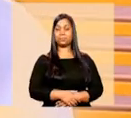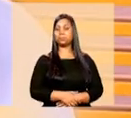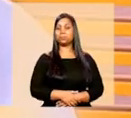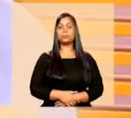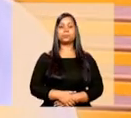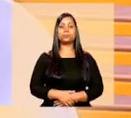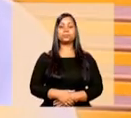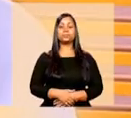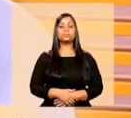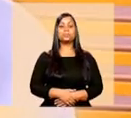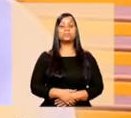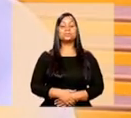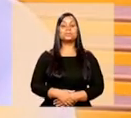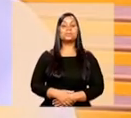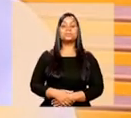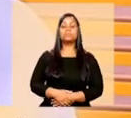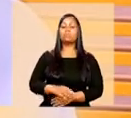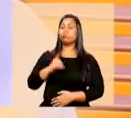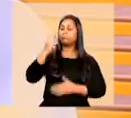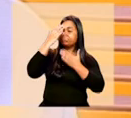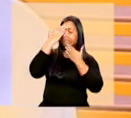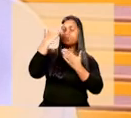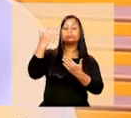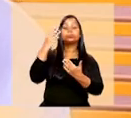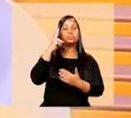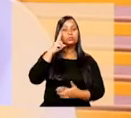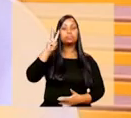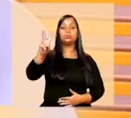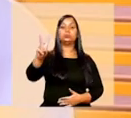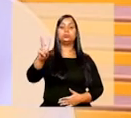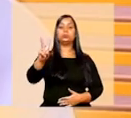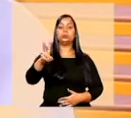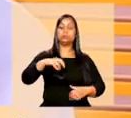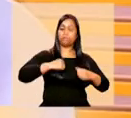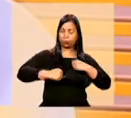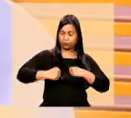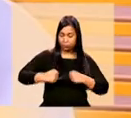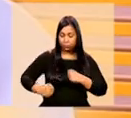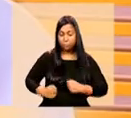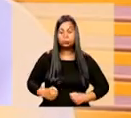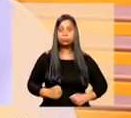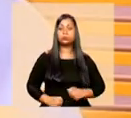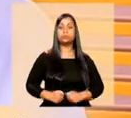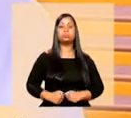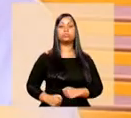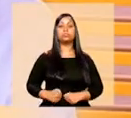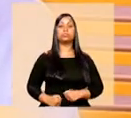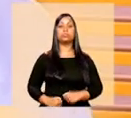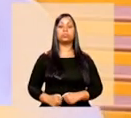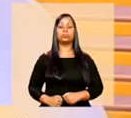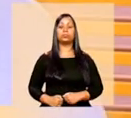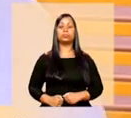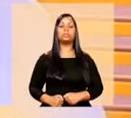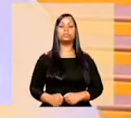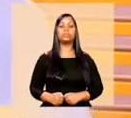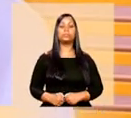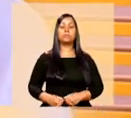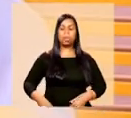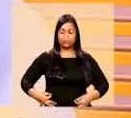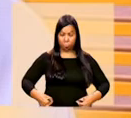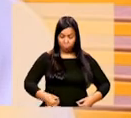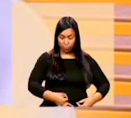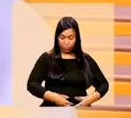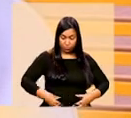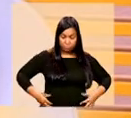dar certo, porque é uma sobrevida. Graças a Deus, 2 dias depois eu estava tomando meu banho, aí aqueles monte de ponto, tudo direitinho